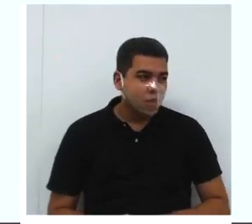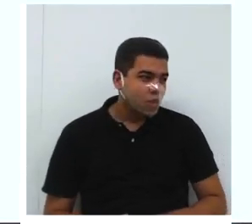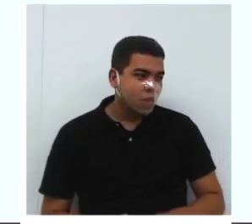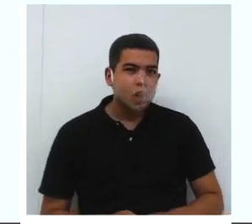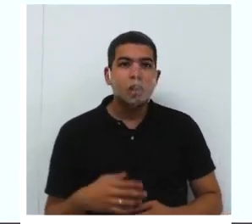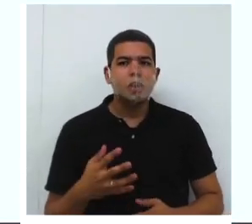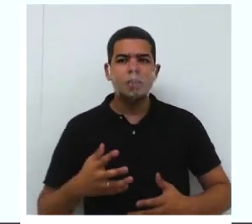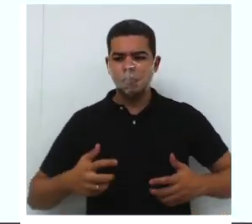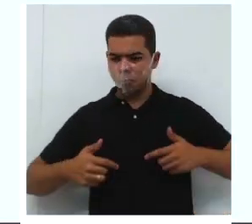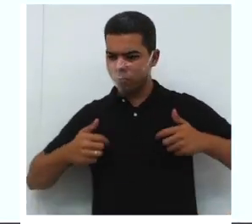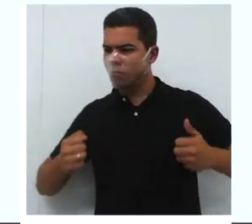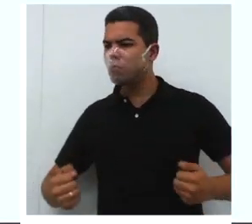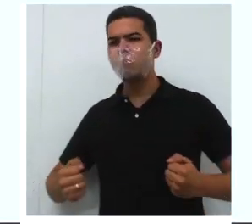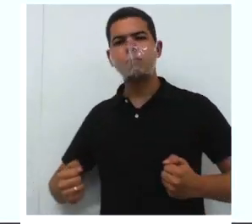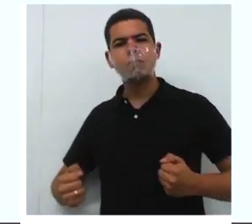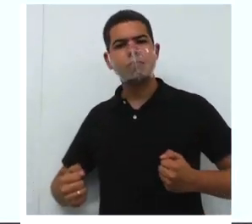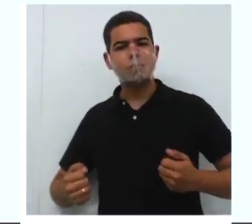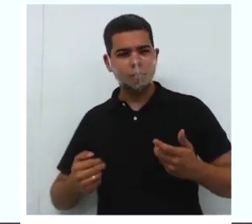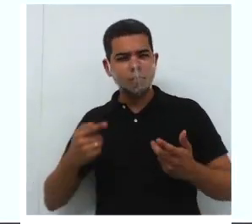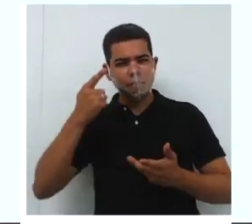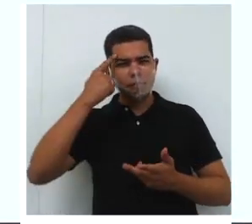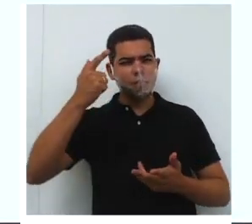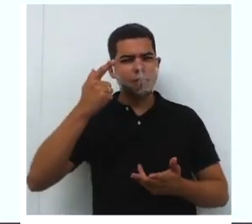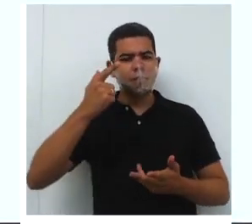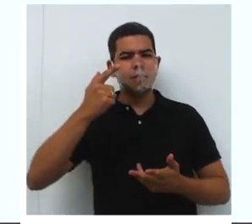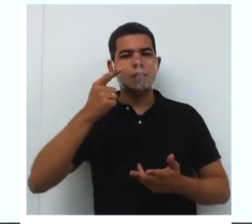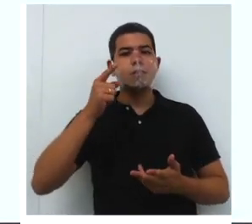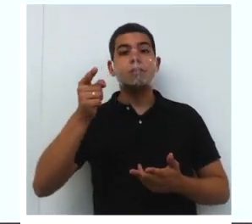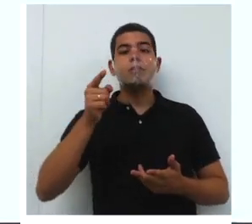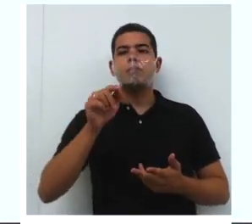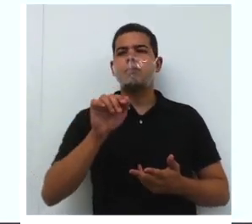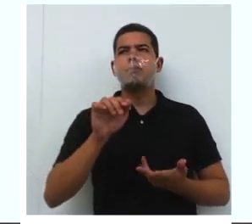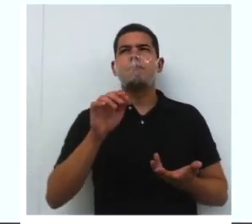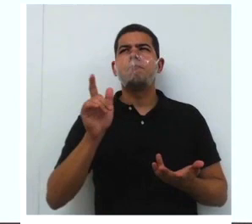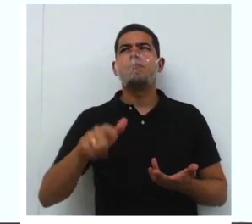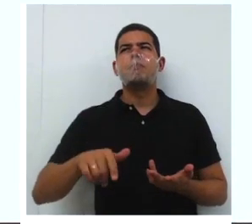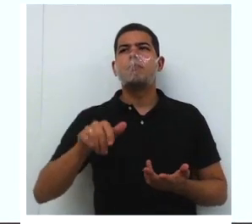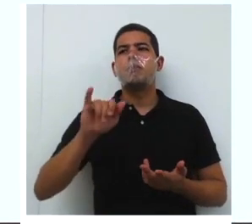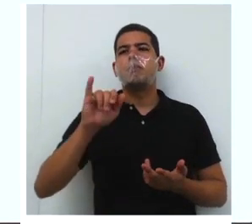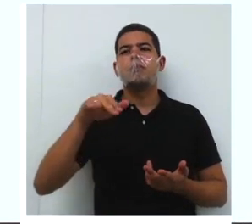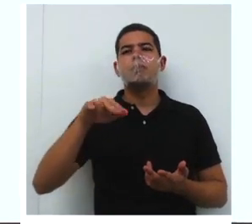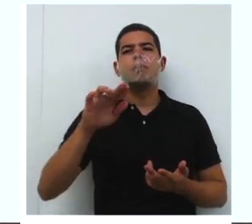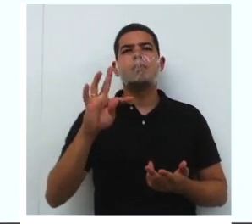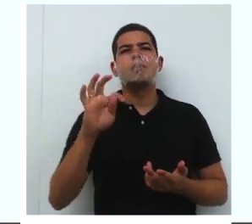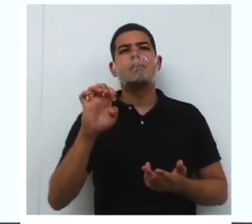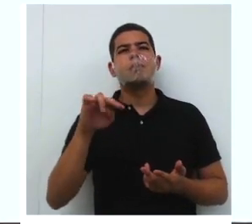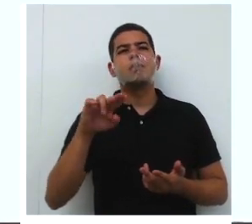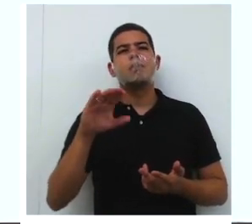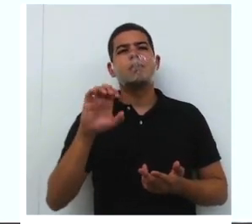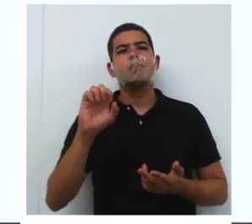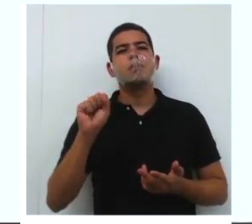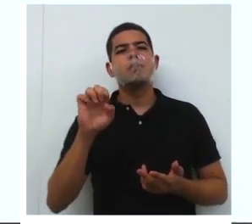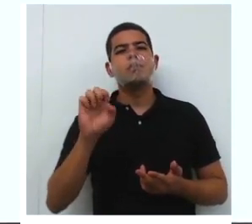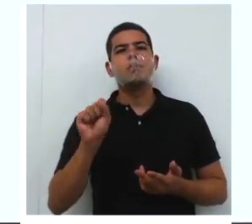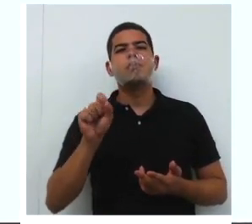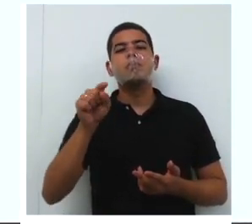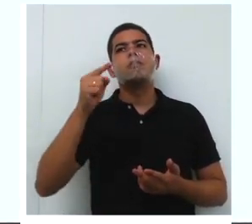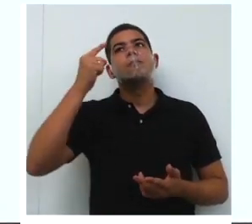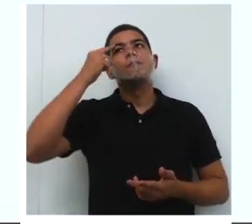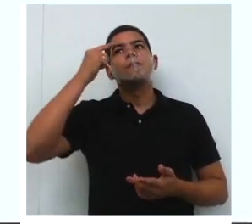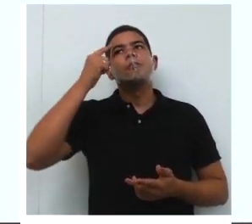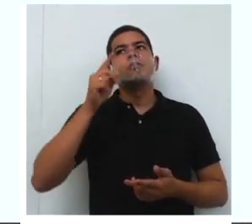determinado ambiente, em uma determinada situação. O que seriam as intenções? Quer dizer, o que você